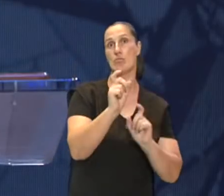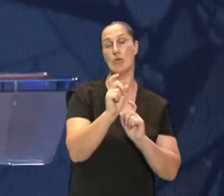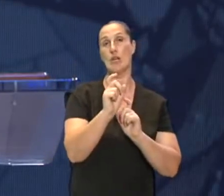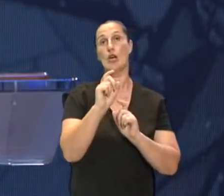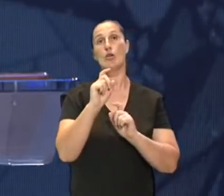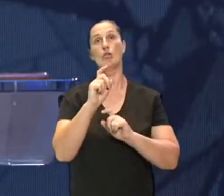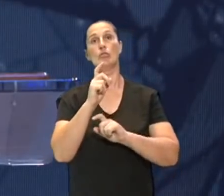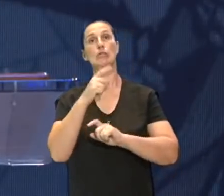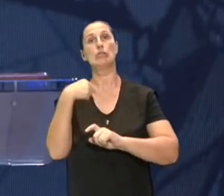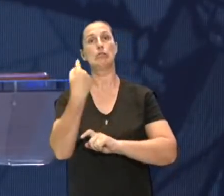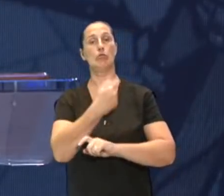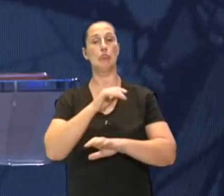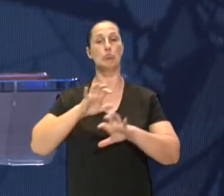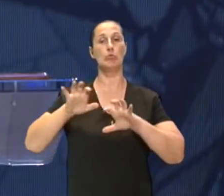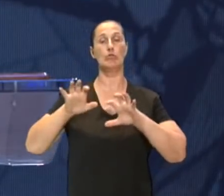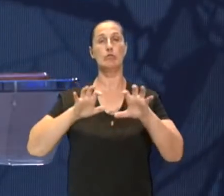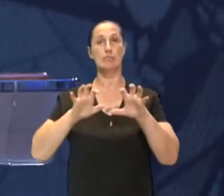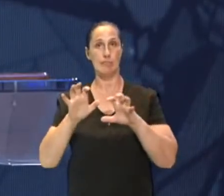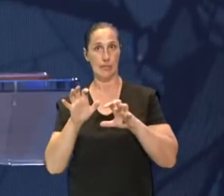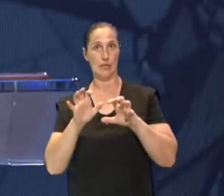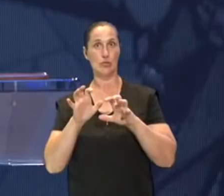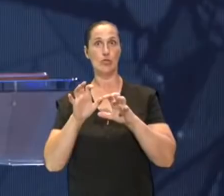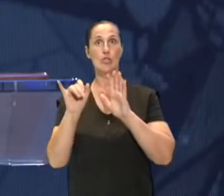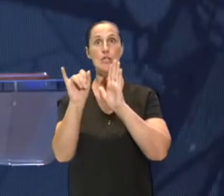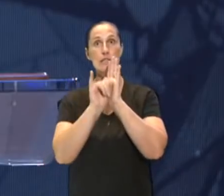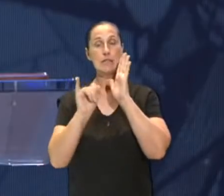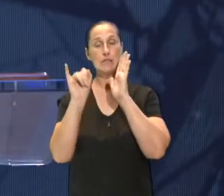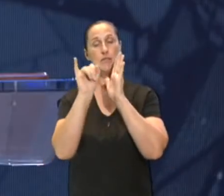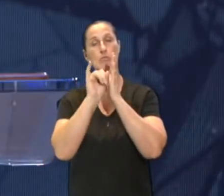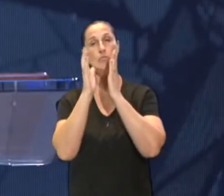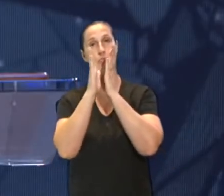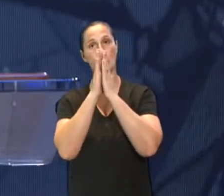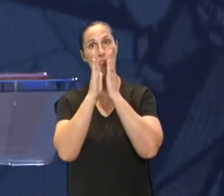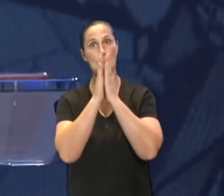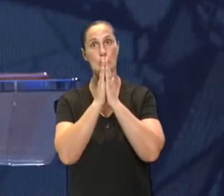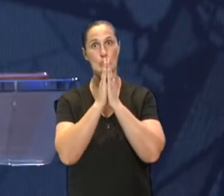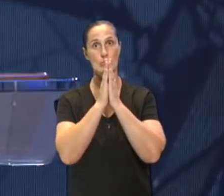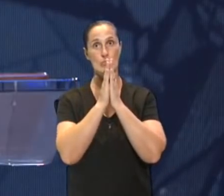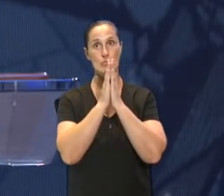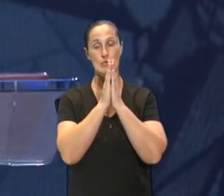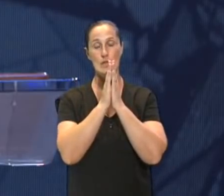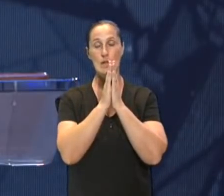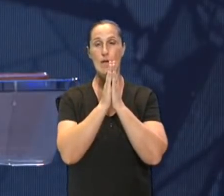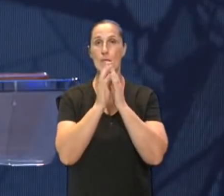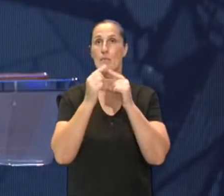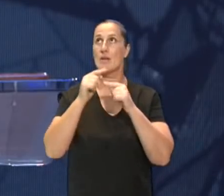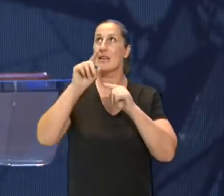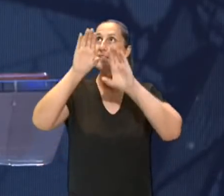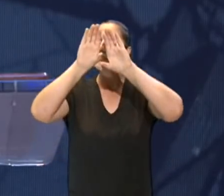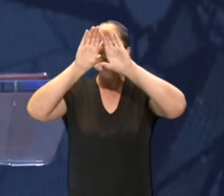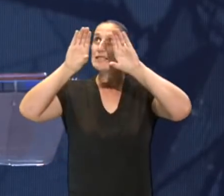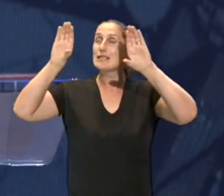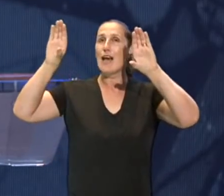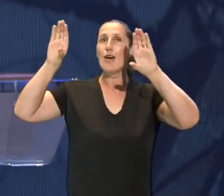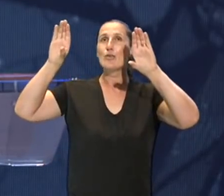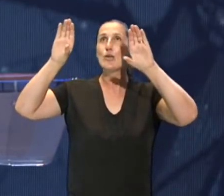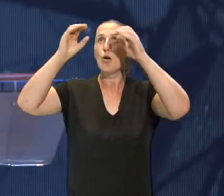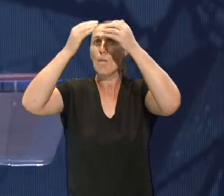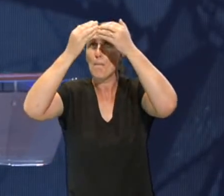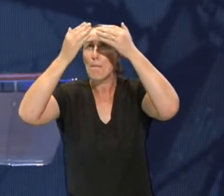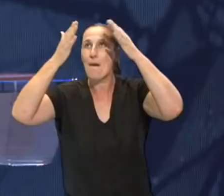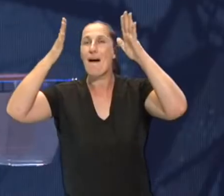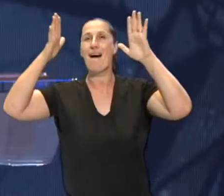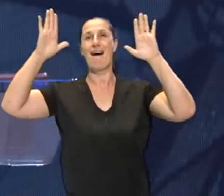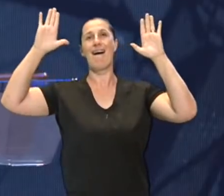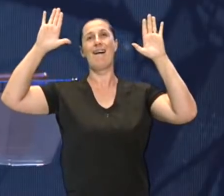intercessão e de oração. E eu conto com você, porque os céus se movem quando a palavra